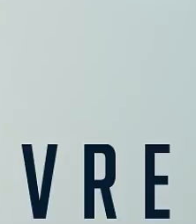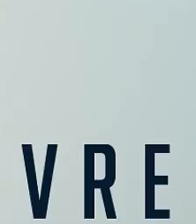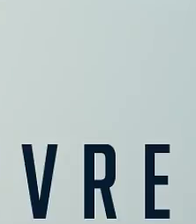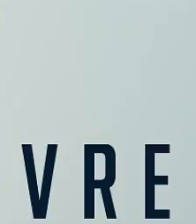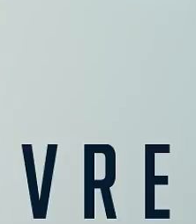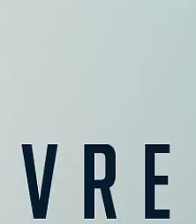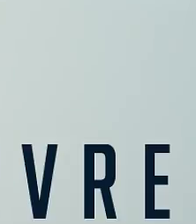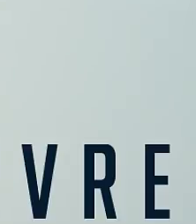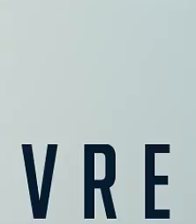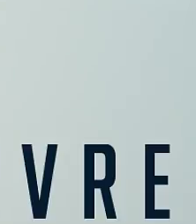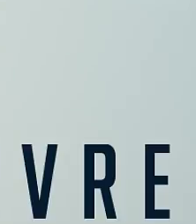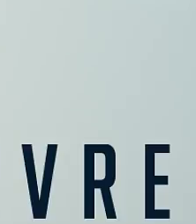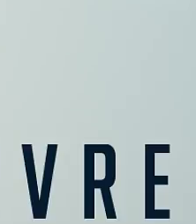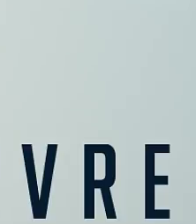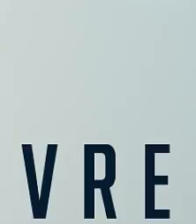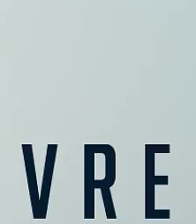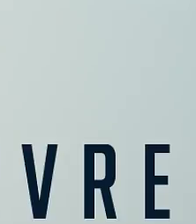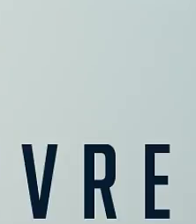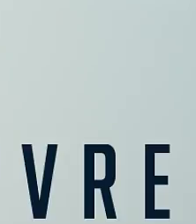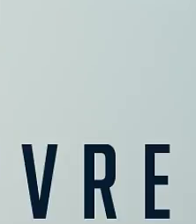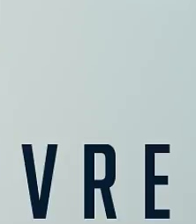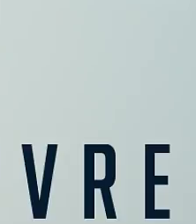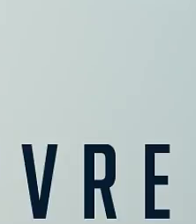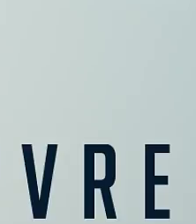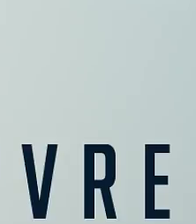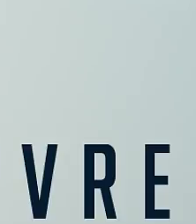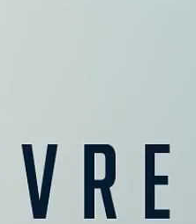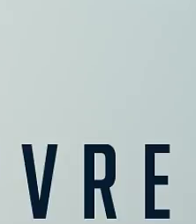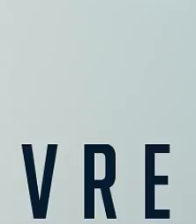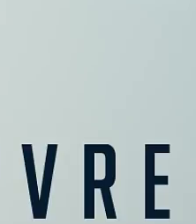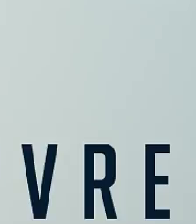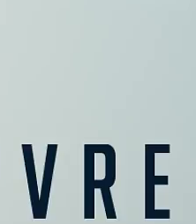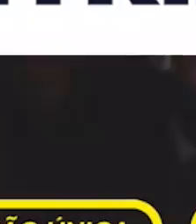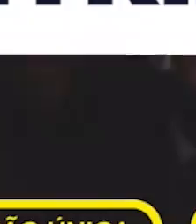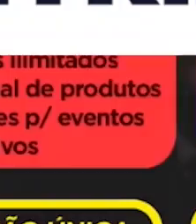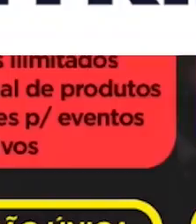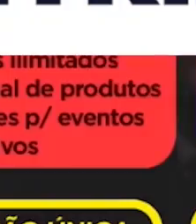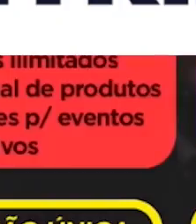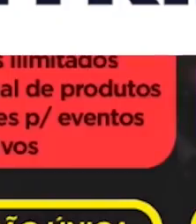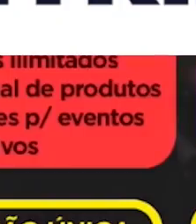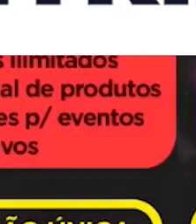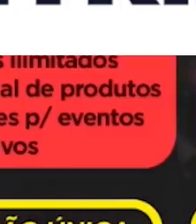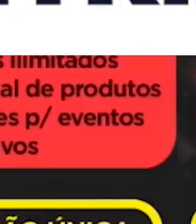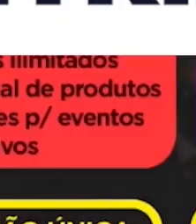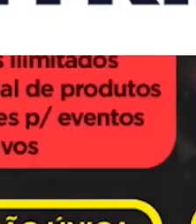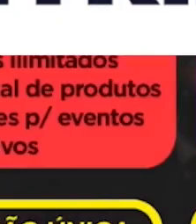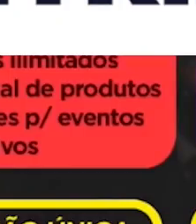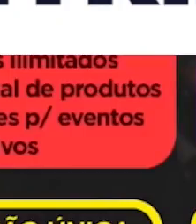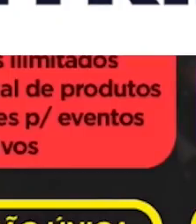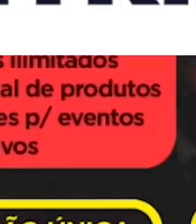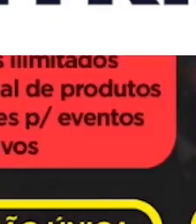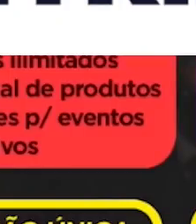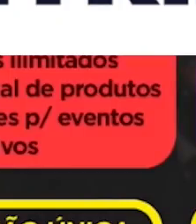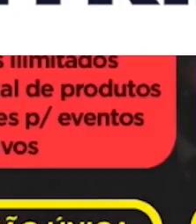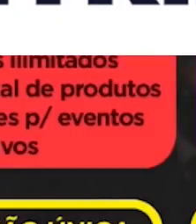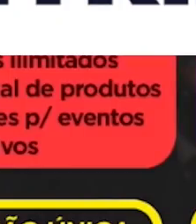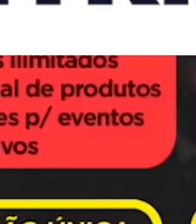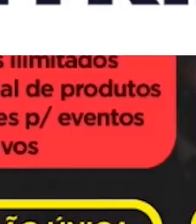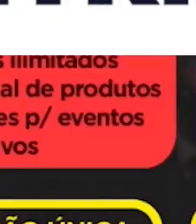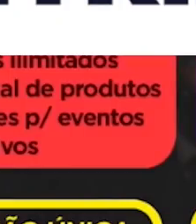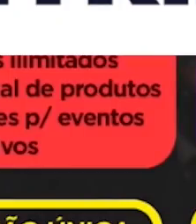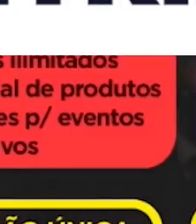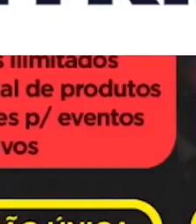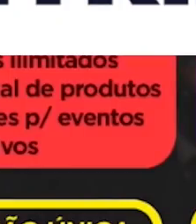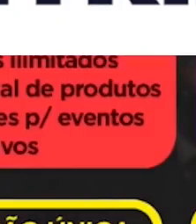youtube.com/mblivre. Precisamos da sua ajuda. Acesse mbl.org.br/contribua.